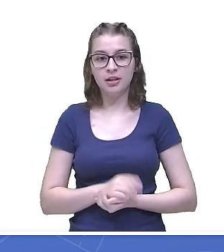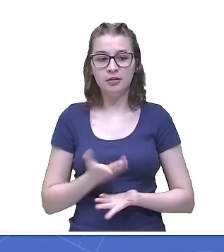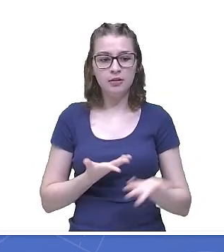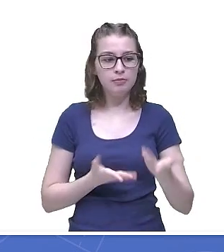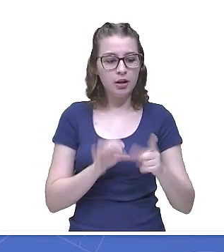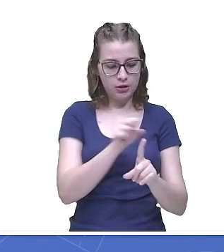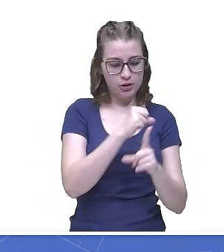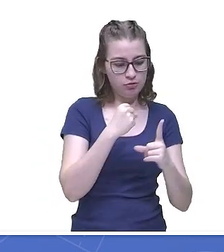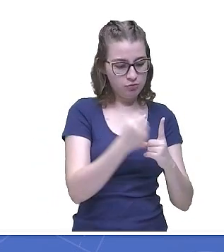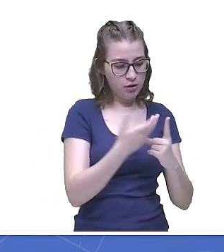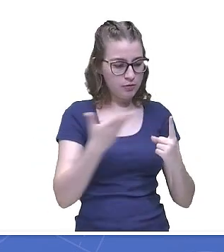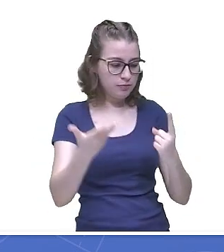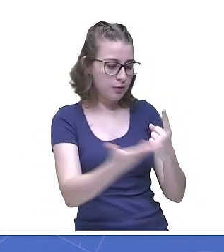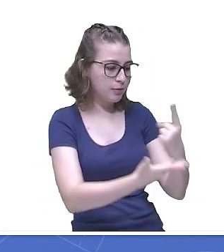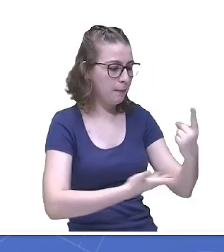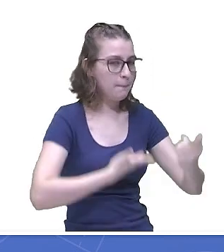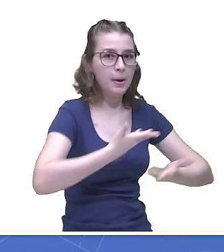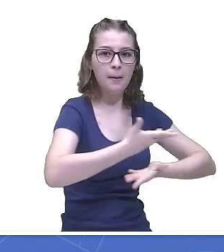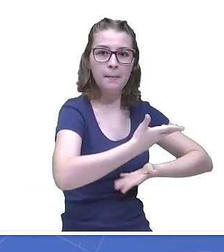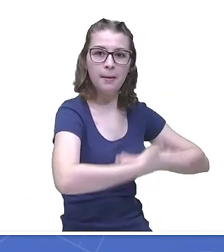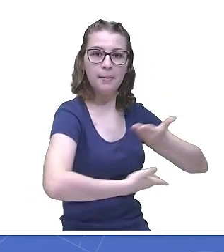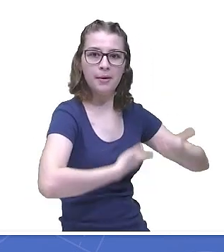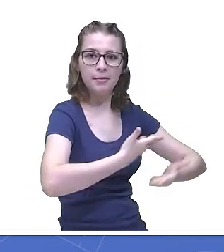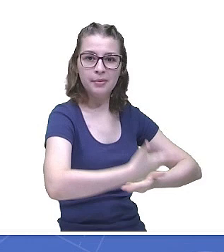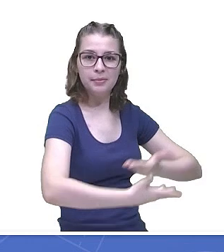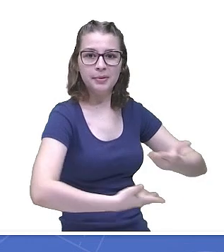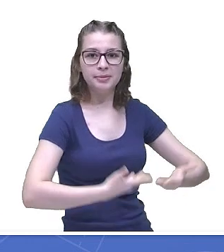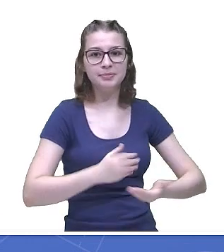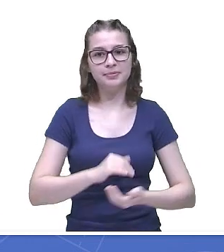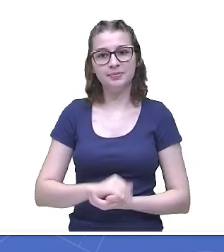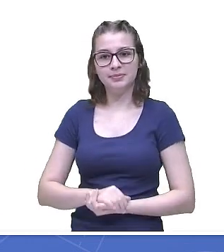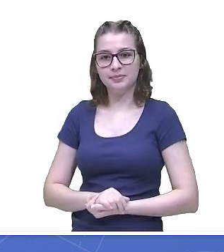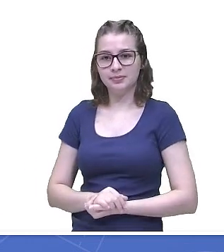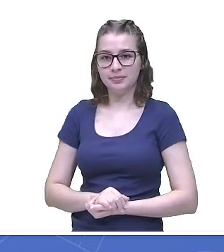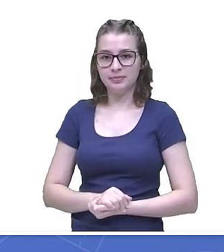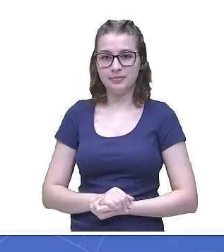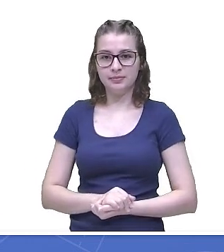da sociedade. Então, essa é a função